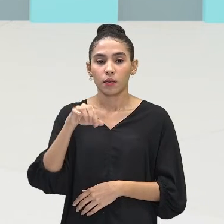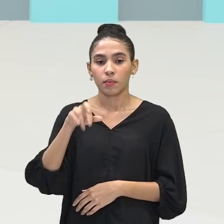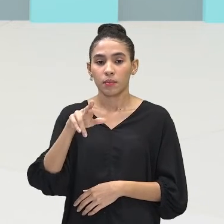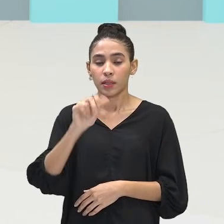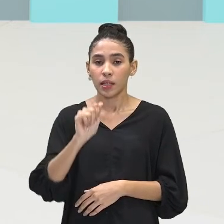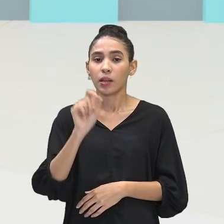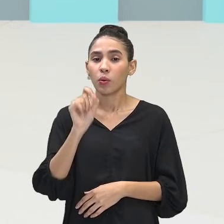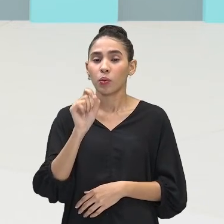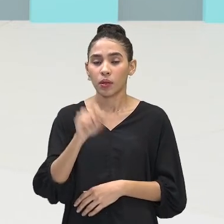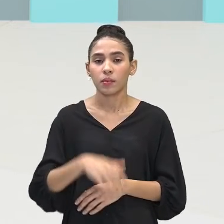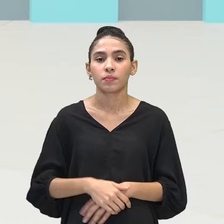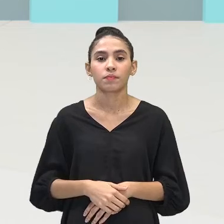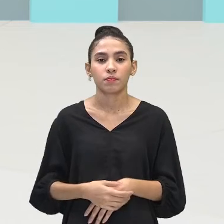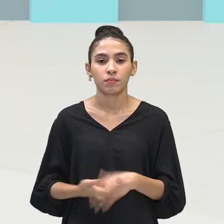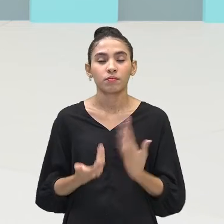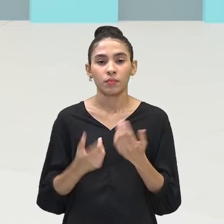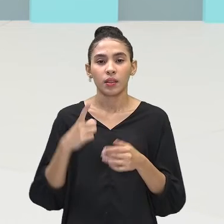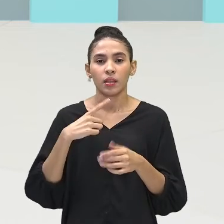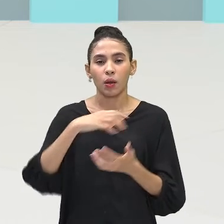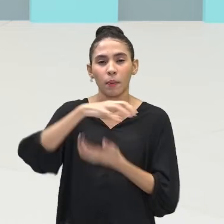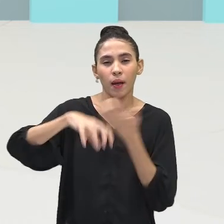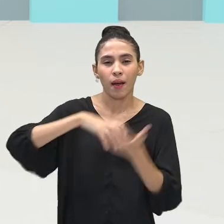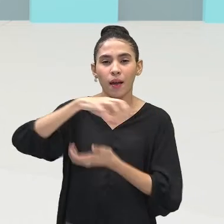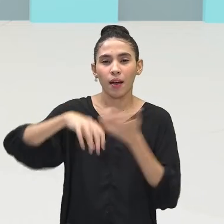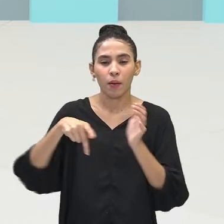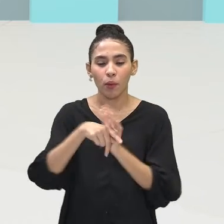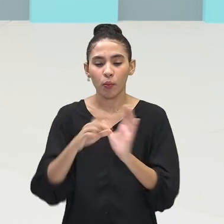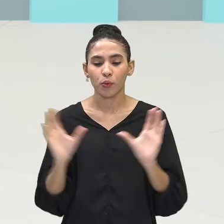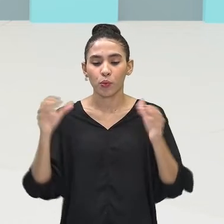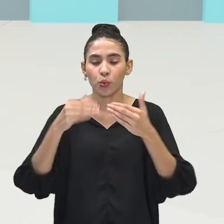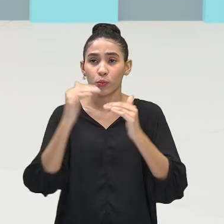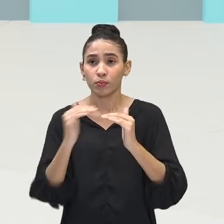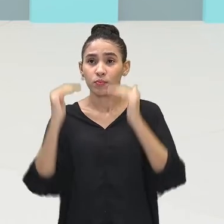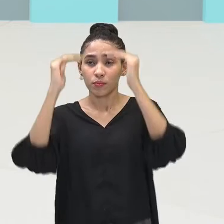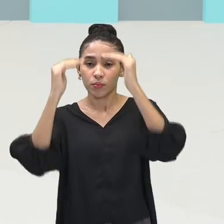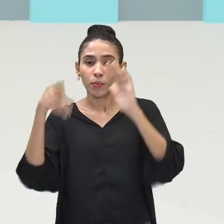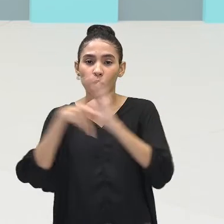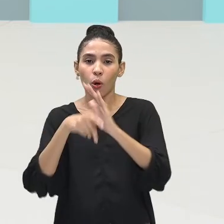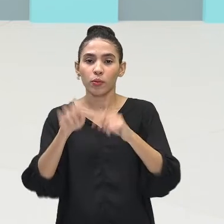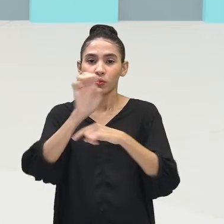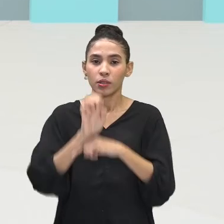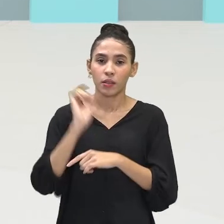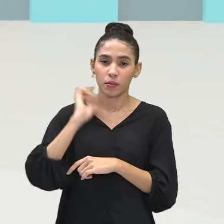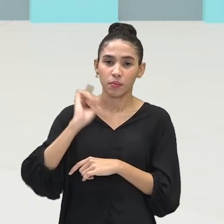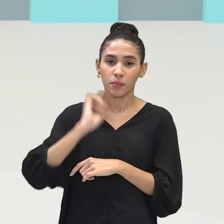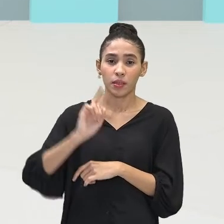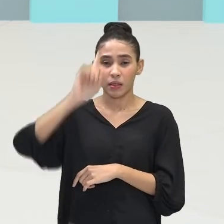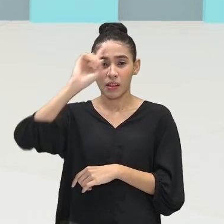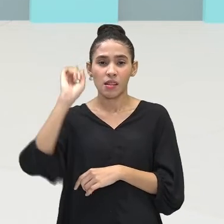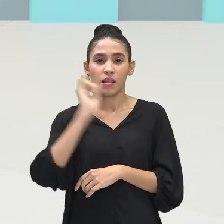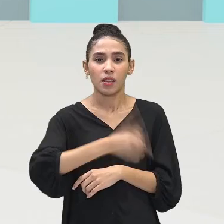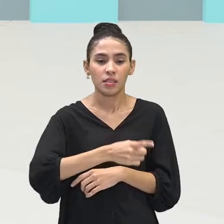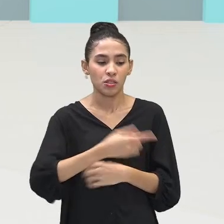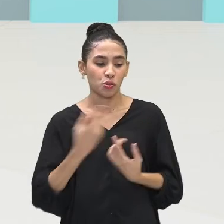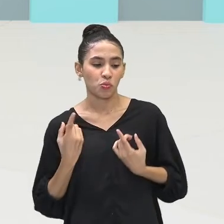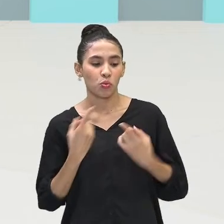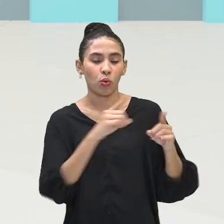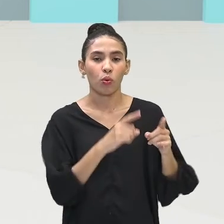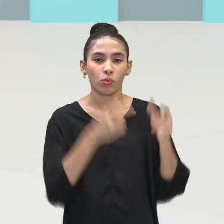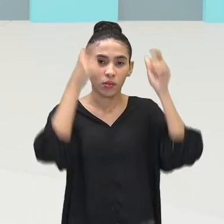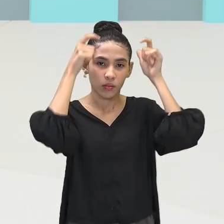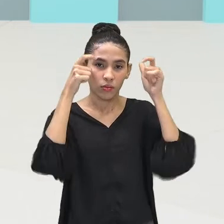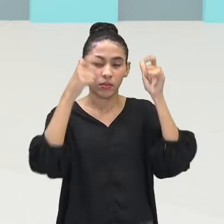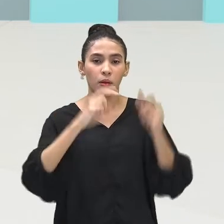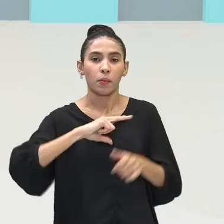foi o quê? Justamente aquele movimento ali da elite, digamos, de Minas Gerais, que decidiu se revoltar contra a coroa